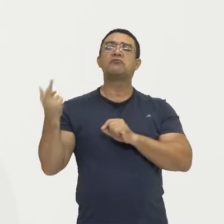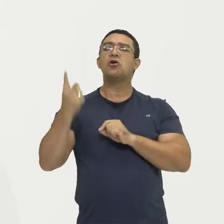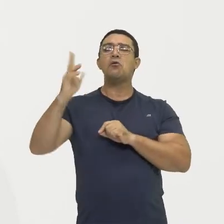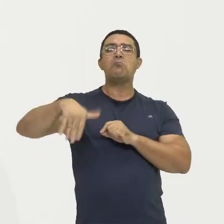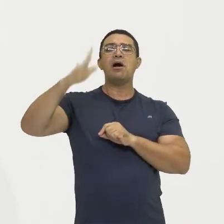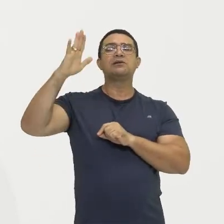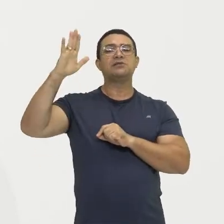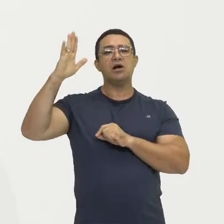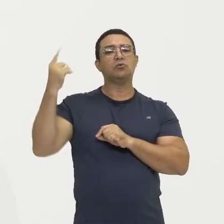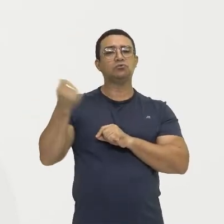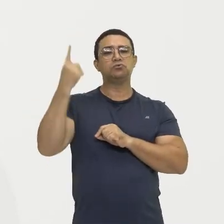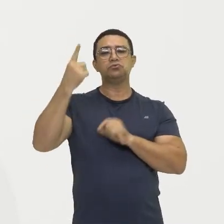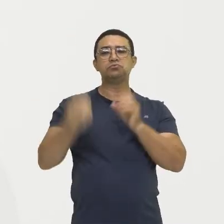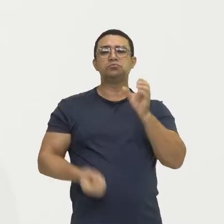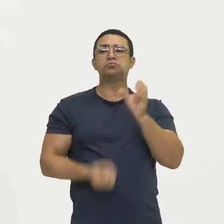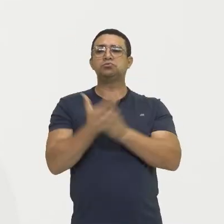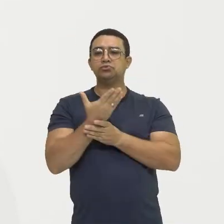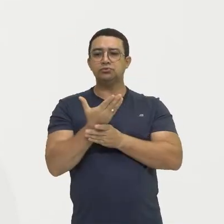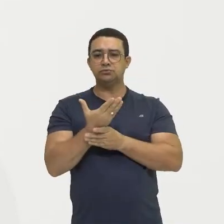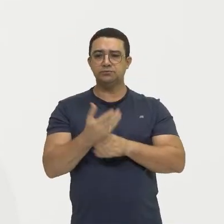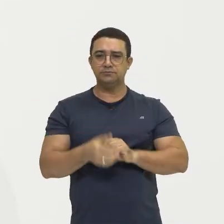alevanta.